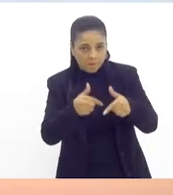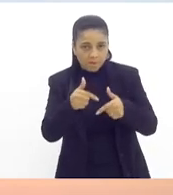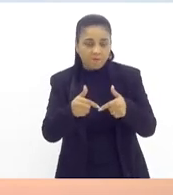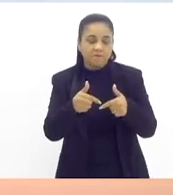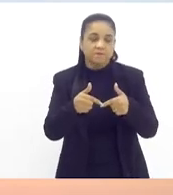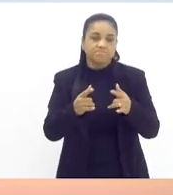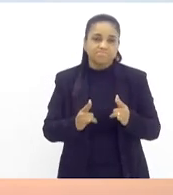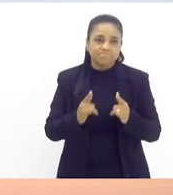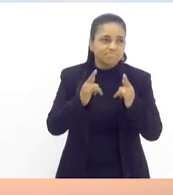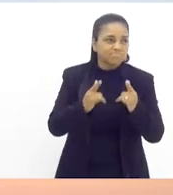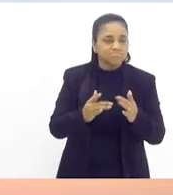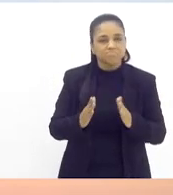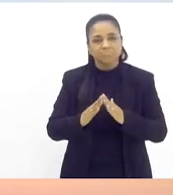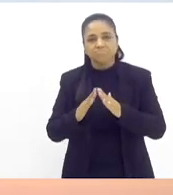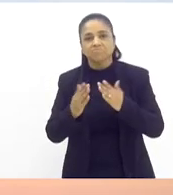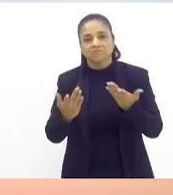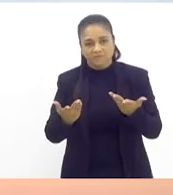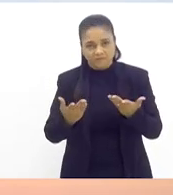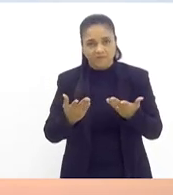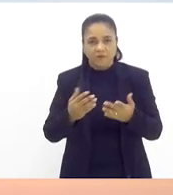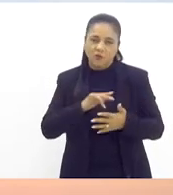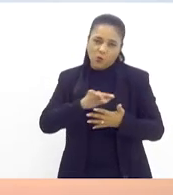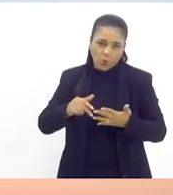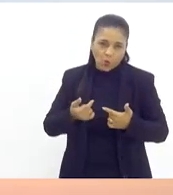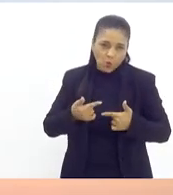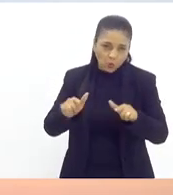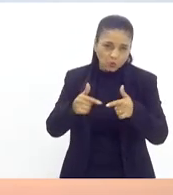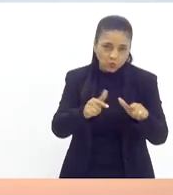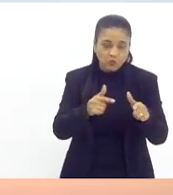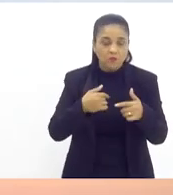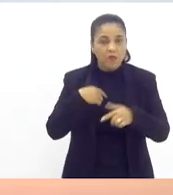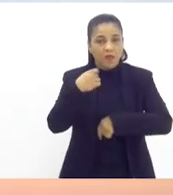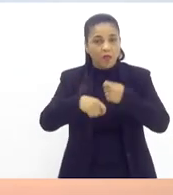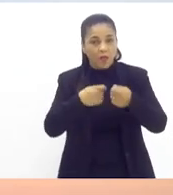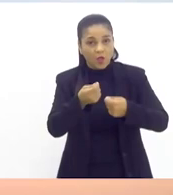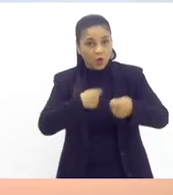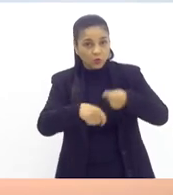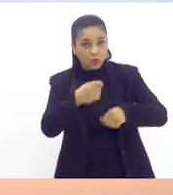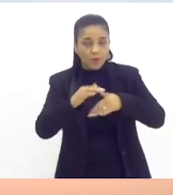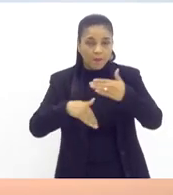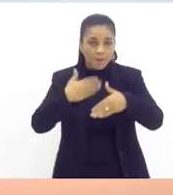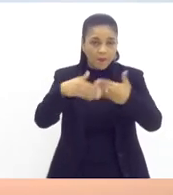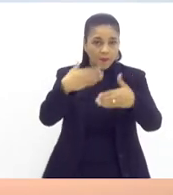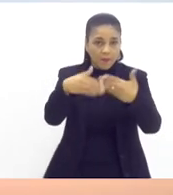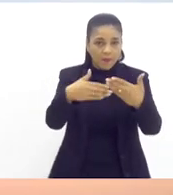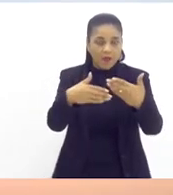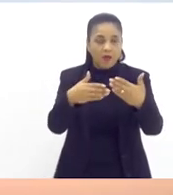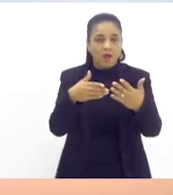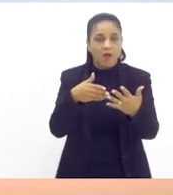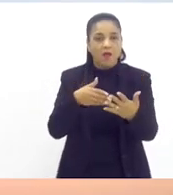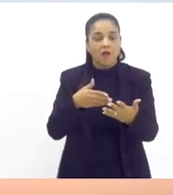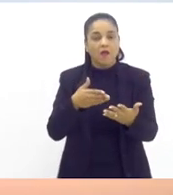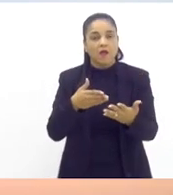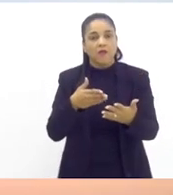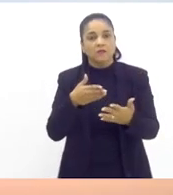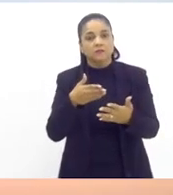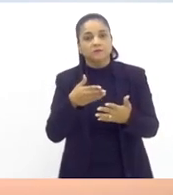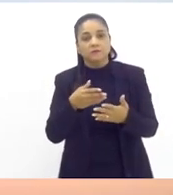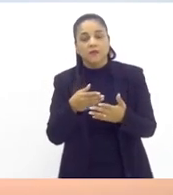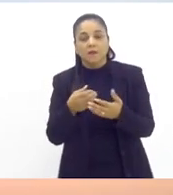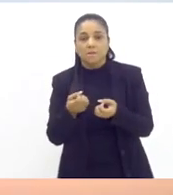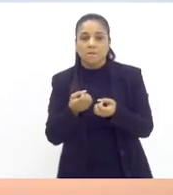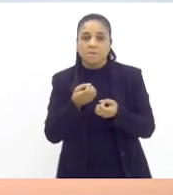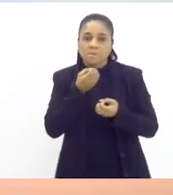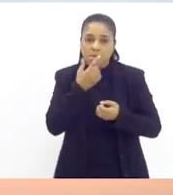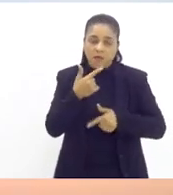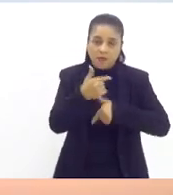que tenha essa base ampla, porque quanto mais avança a nova economia, mais essa fronteira entre o que é bem e serviço, entre o que